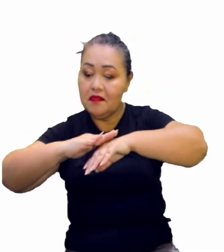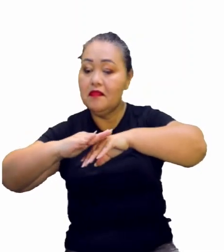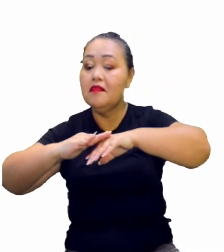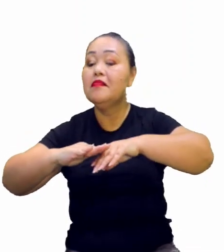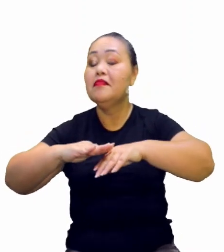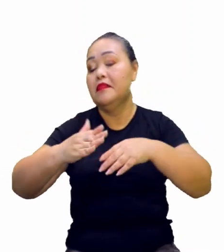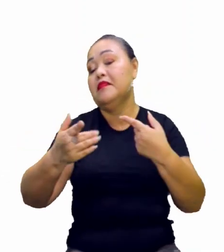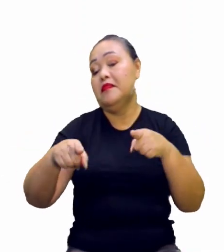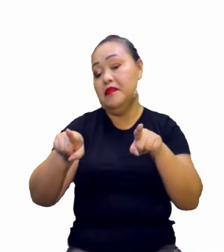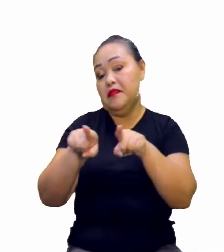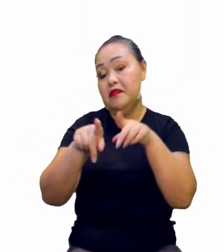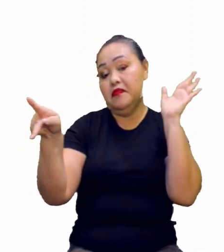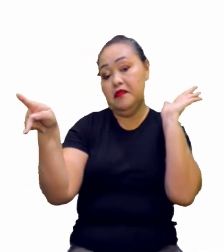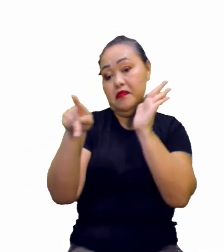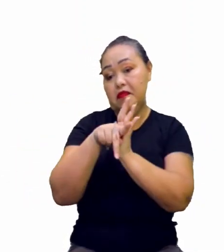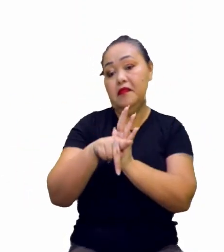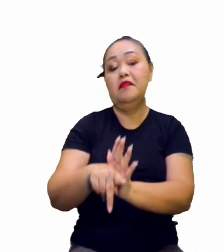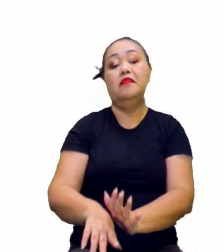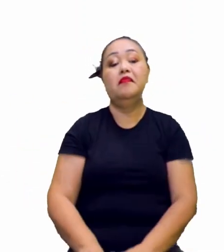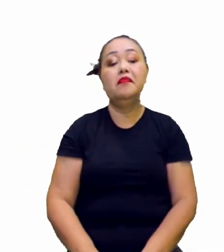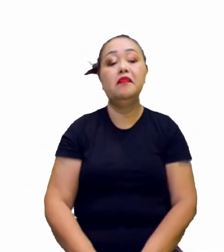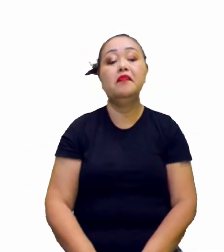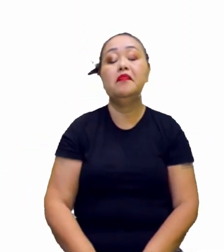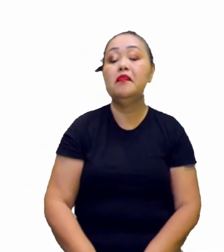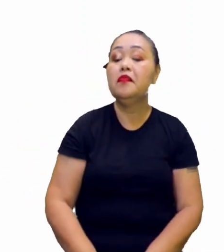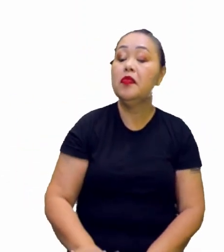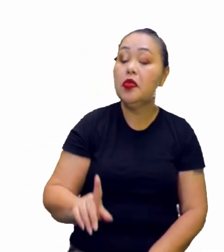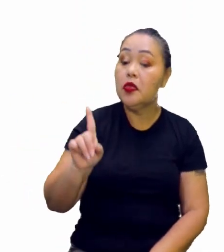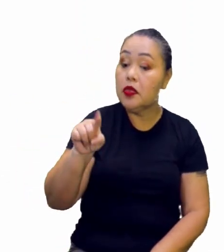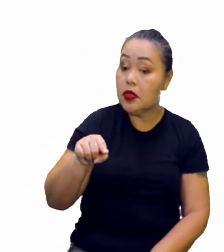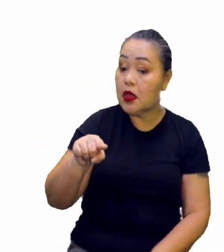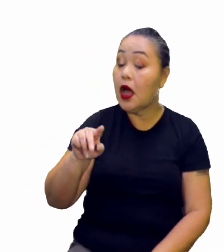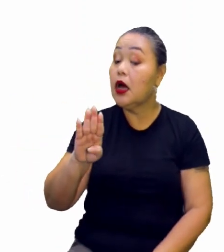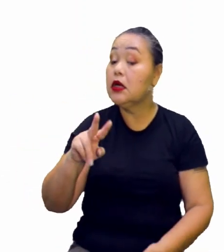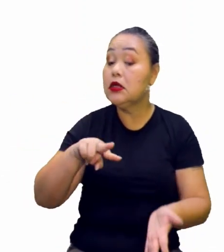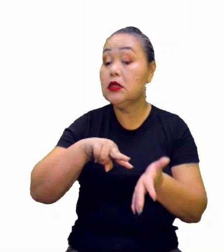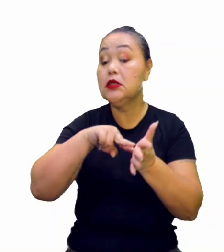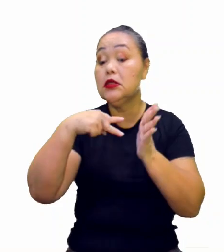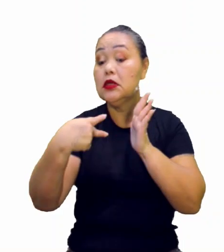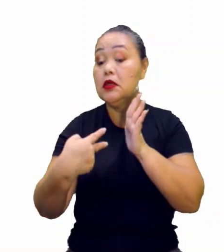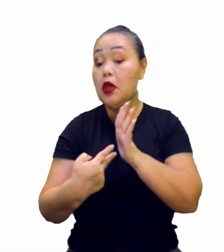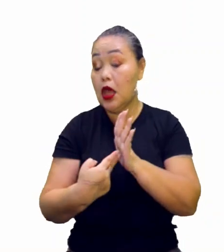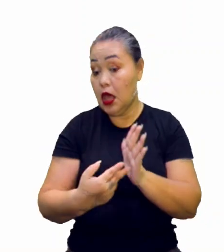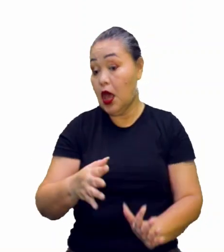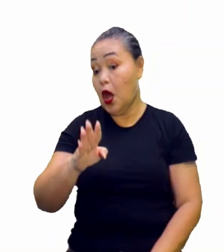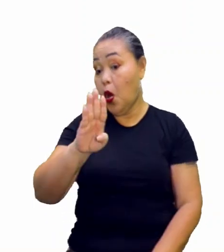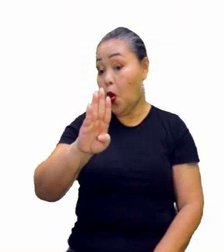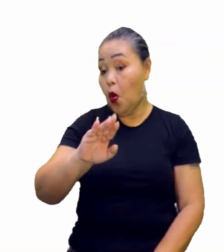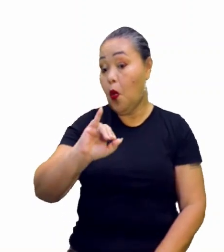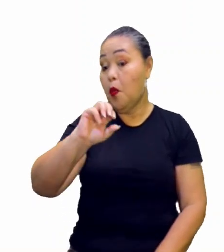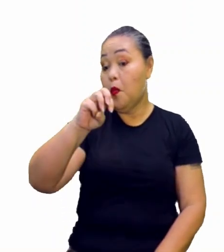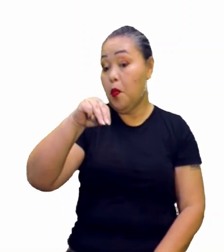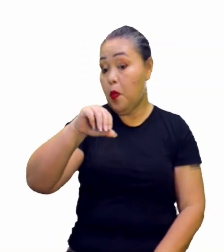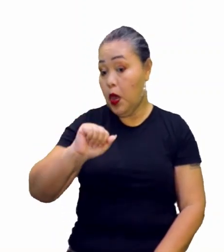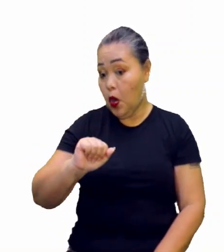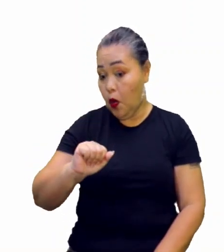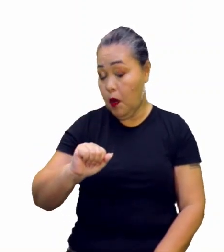animais próprios. Significa, pessoal, que o bioma, ele tem várias